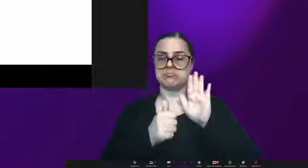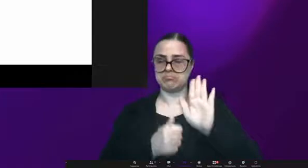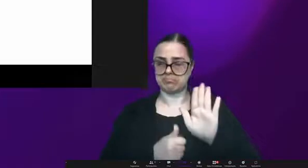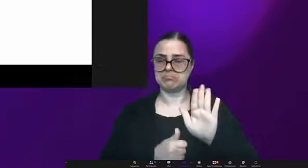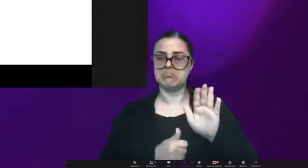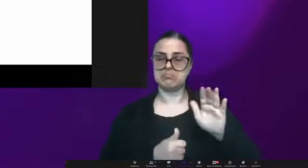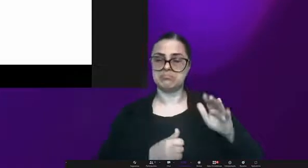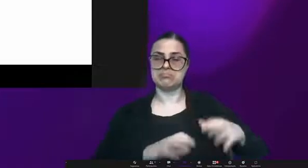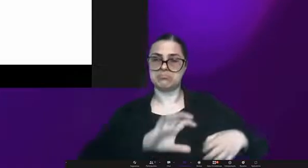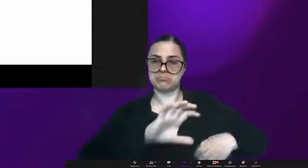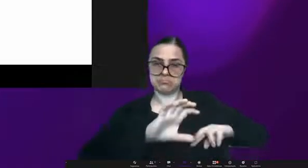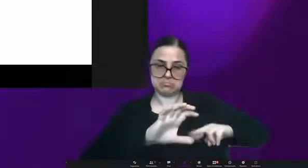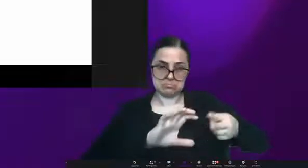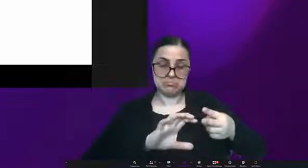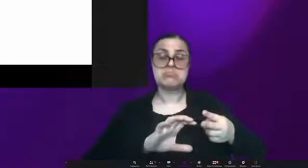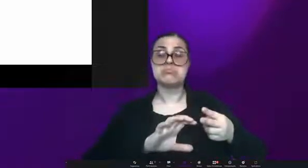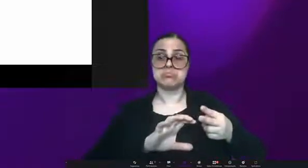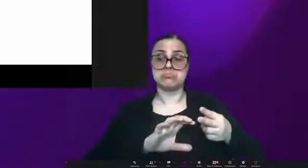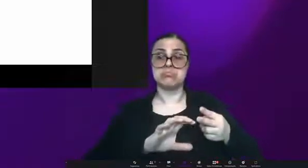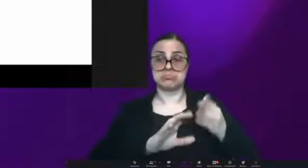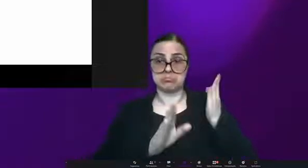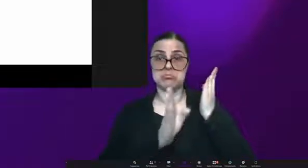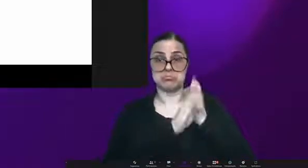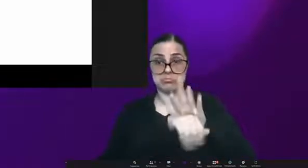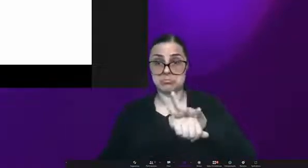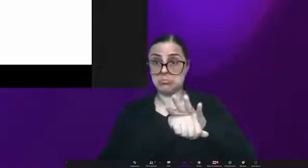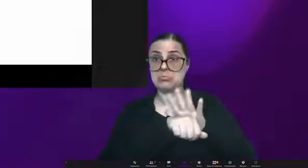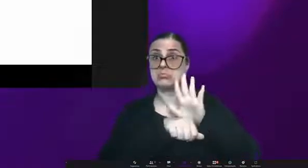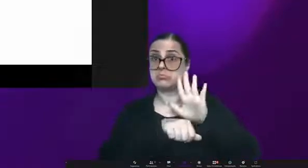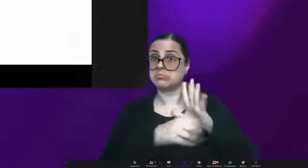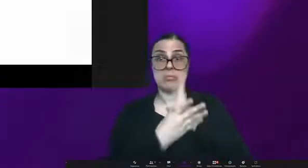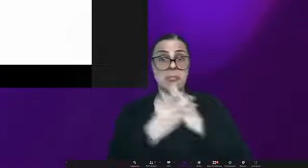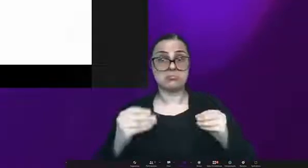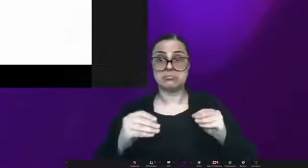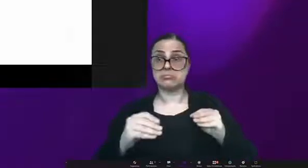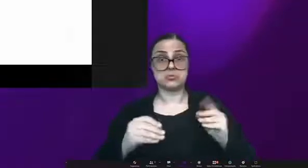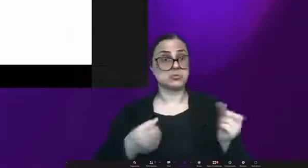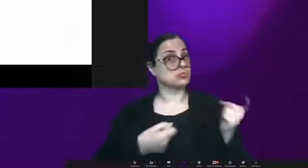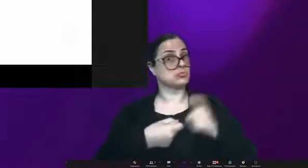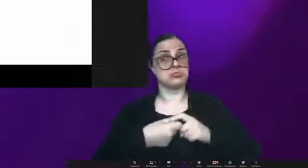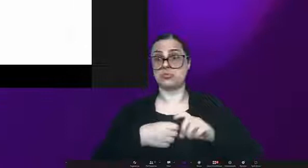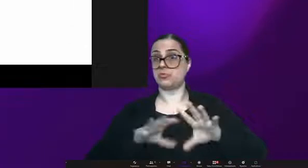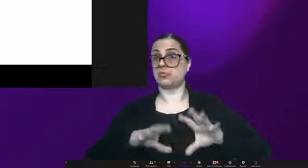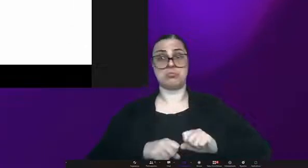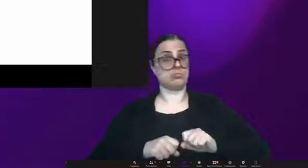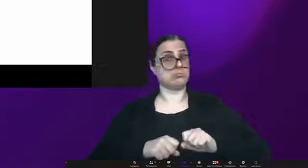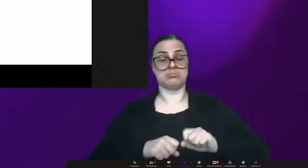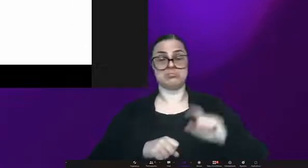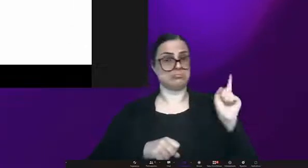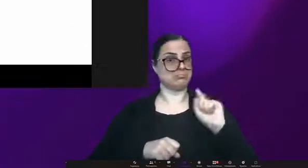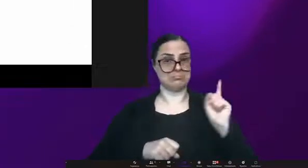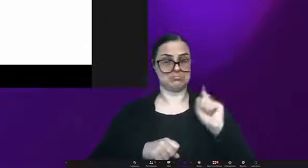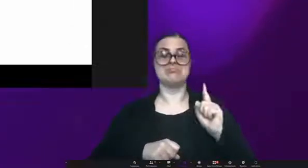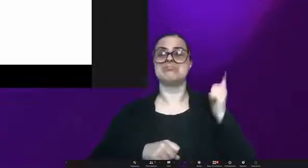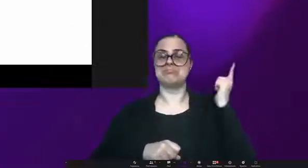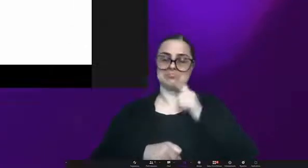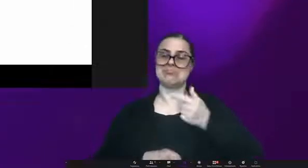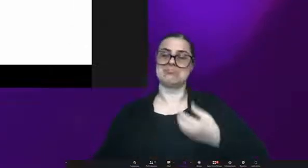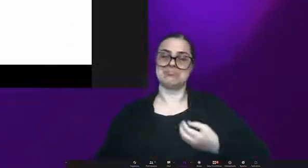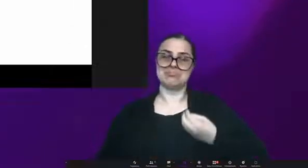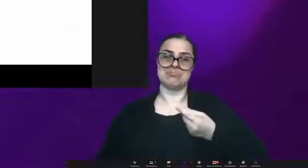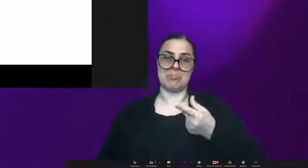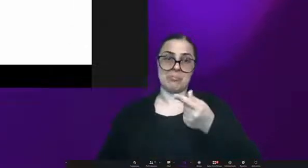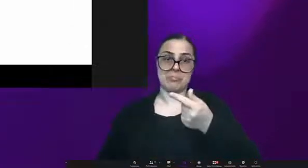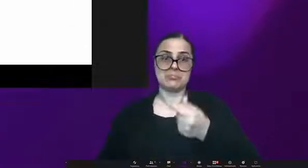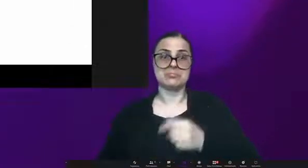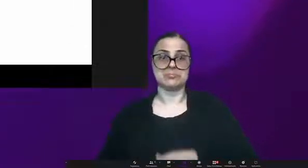transplante, nunca mais voltou a ser readmitido depois do transplante, e o doente teve 11 anos